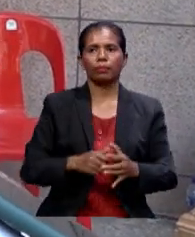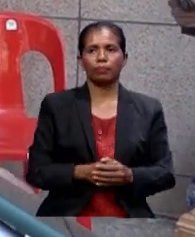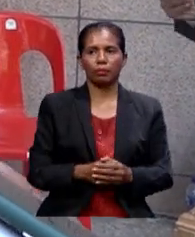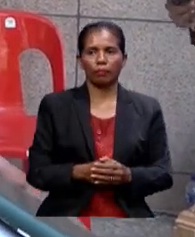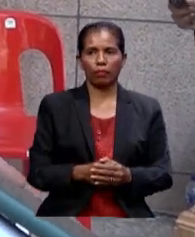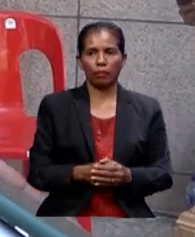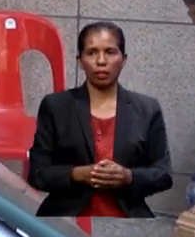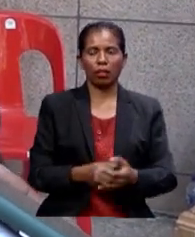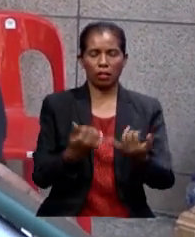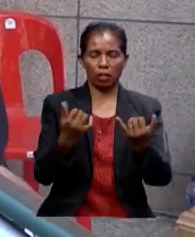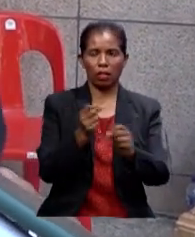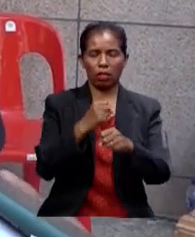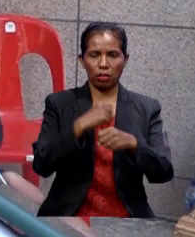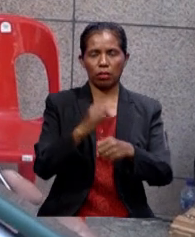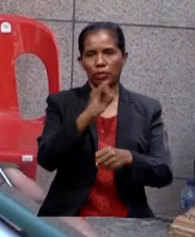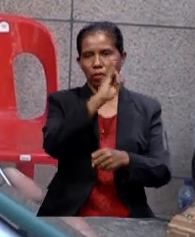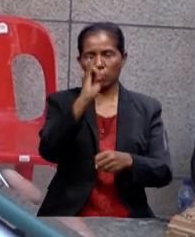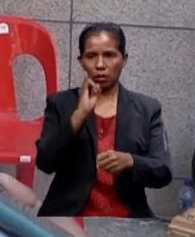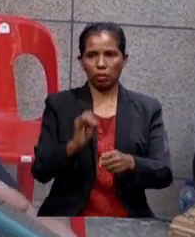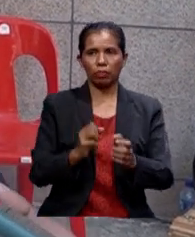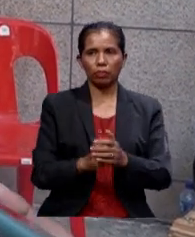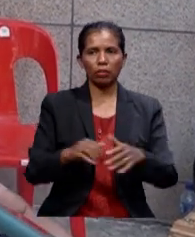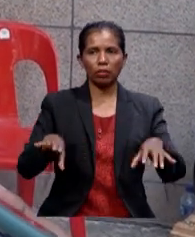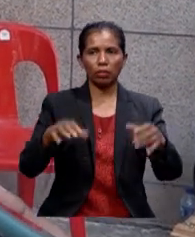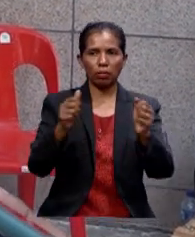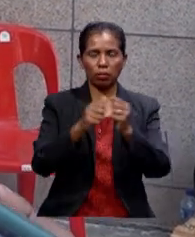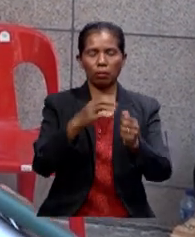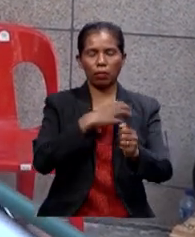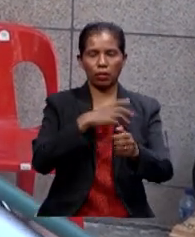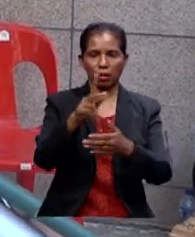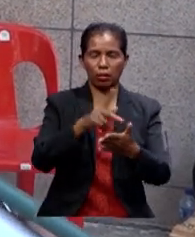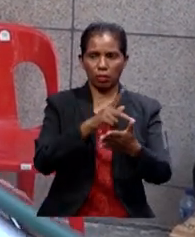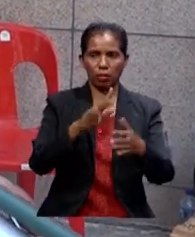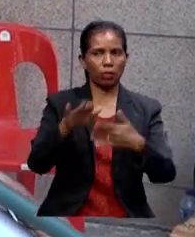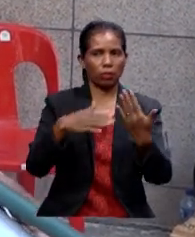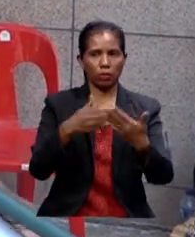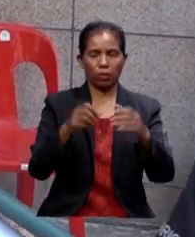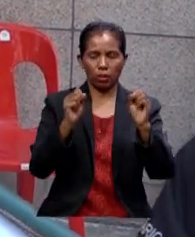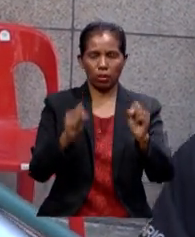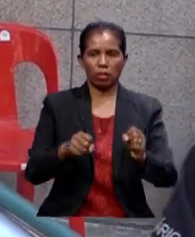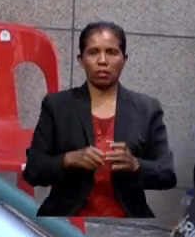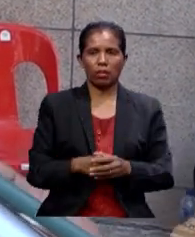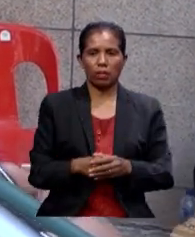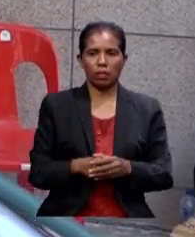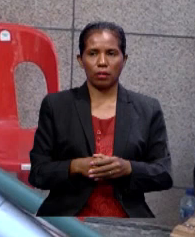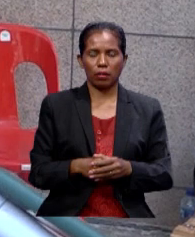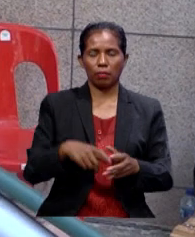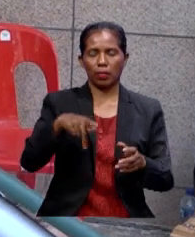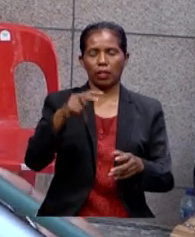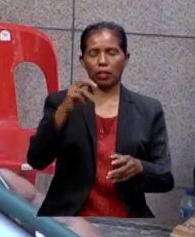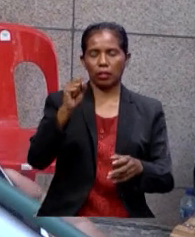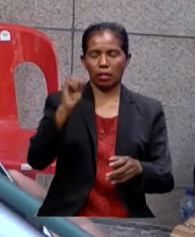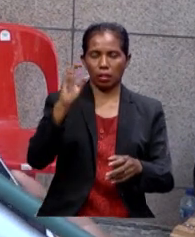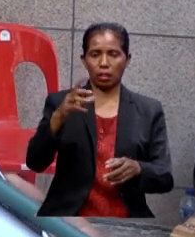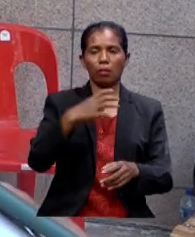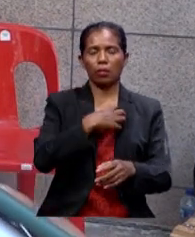E nemos investigação, né? Colaboração com órgão polícia criminal. Hututu ten tanto pensi, PNTL,